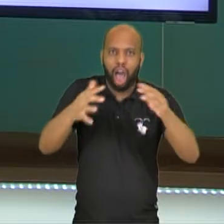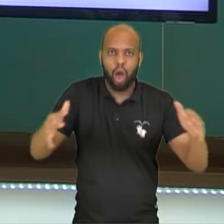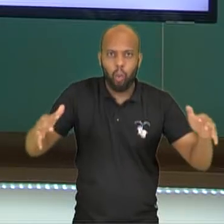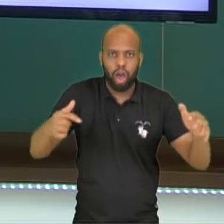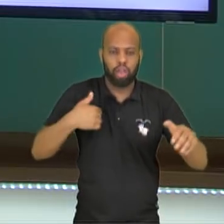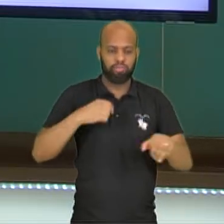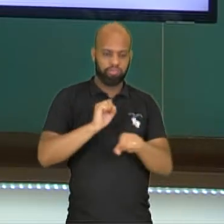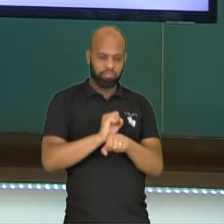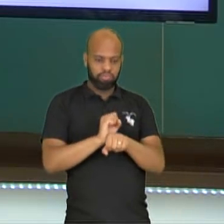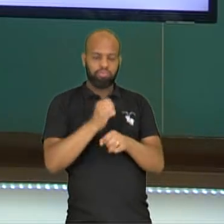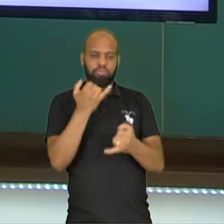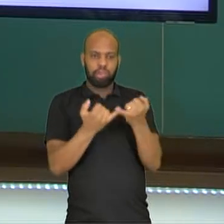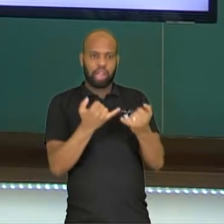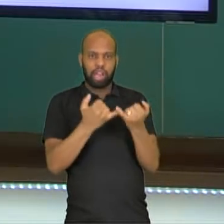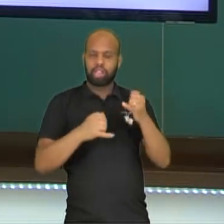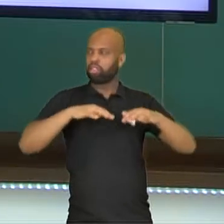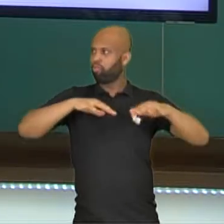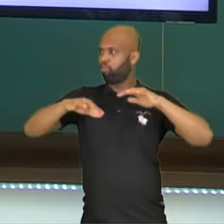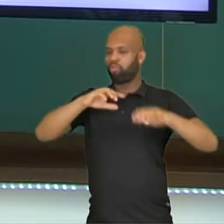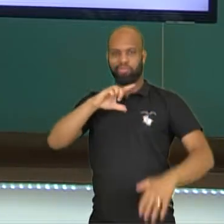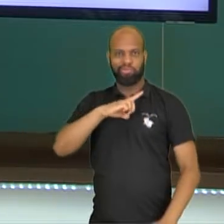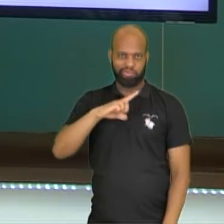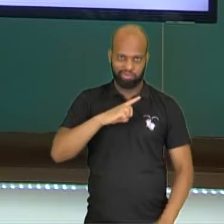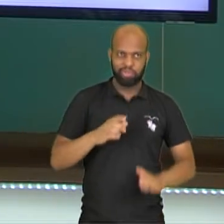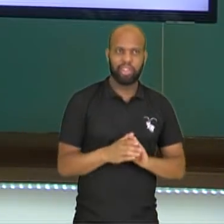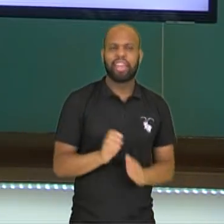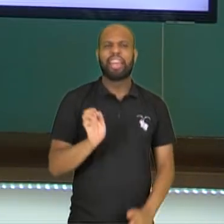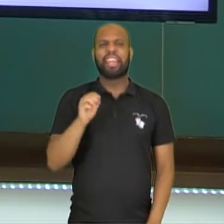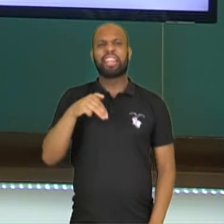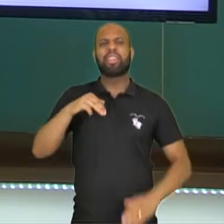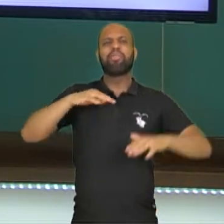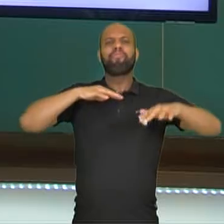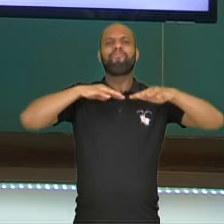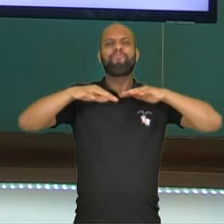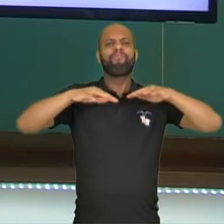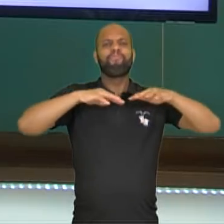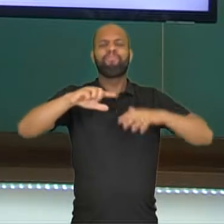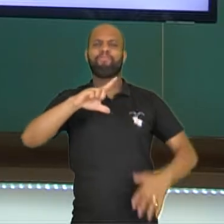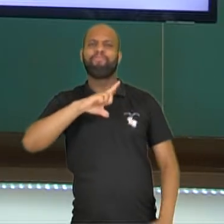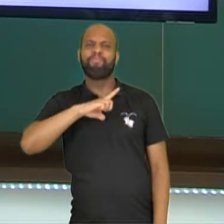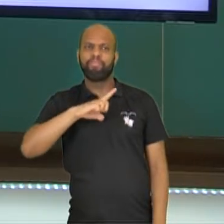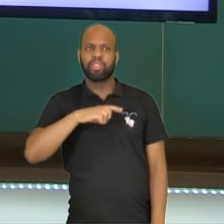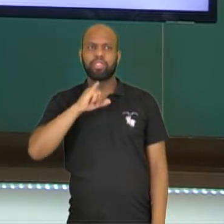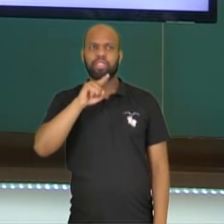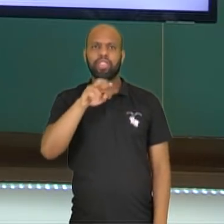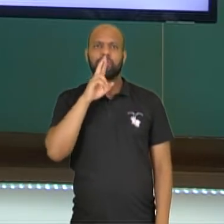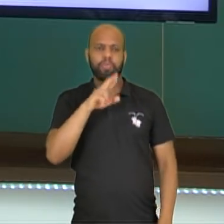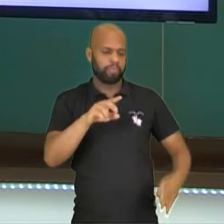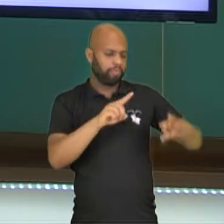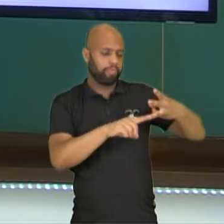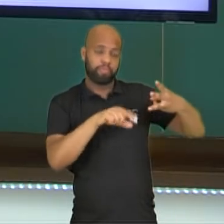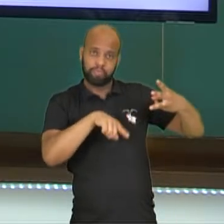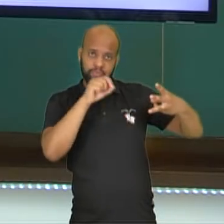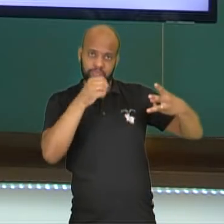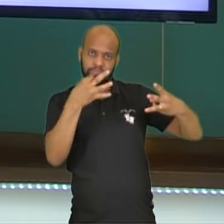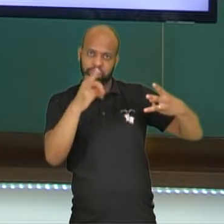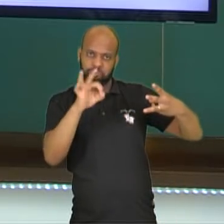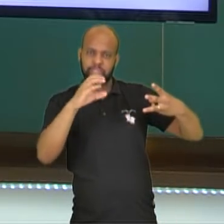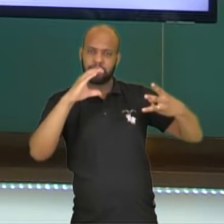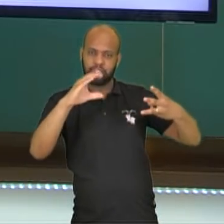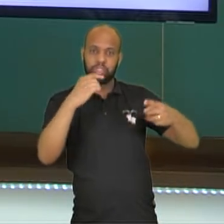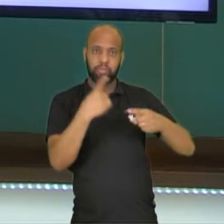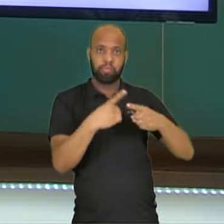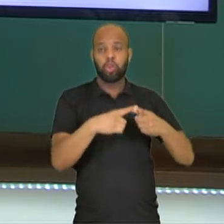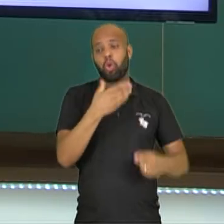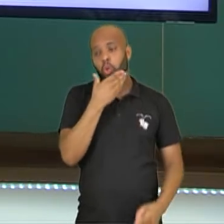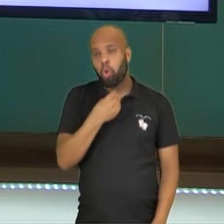melhor sobre isso. Nesse caso, quem está em movimento? Né? Se você responder a alternativa C, está correta, tanto o